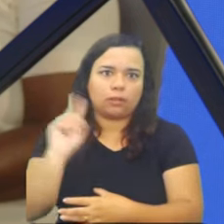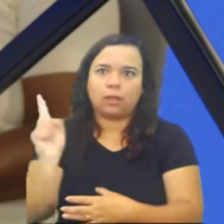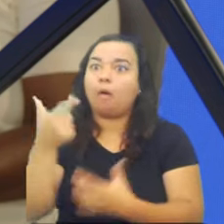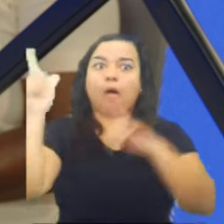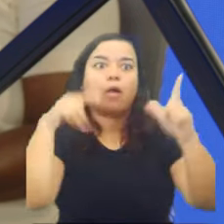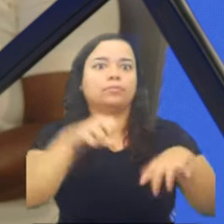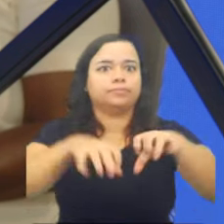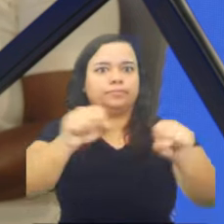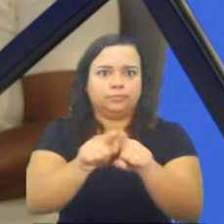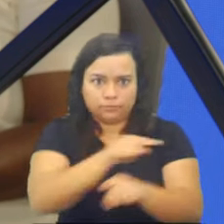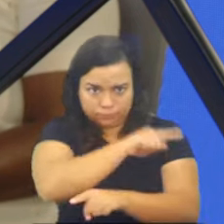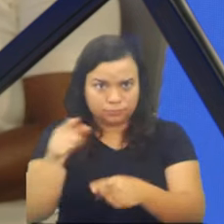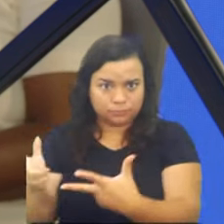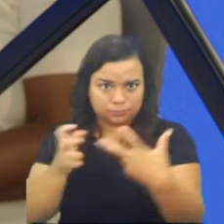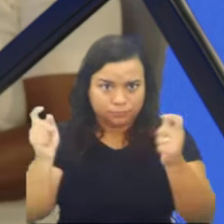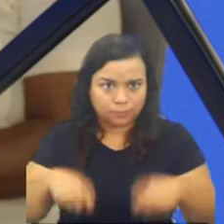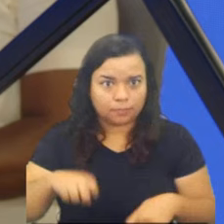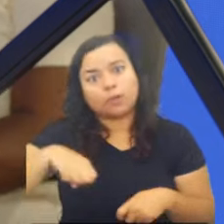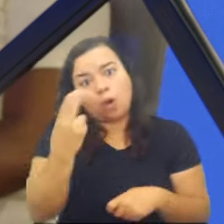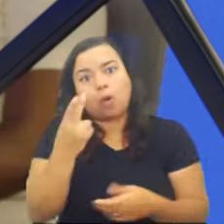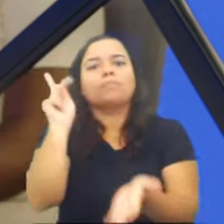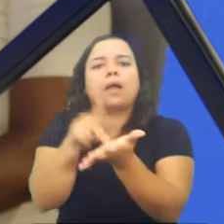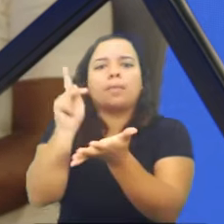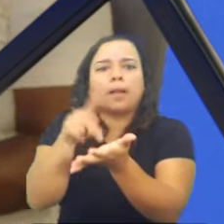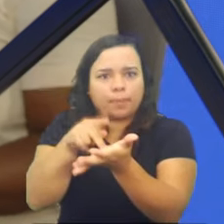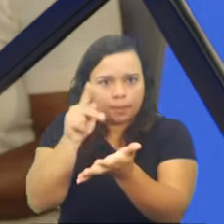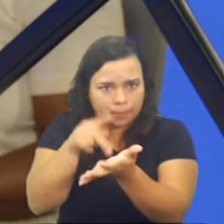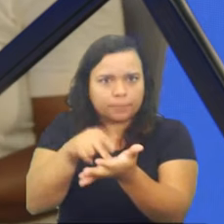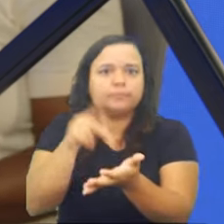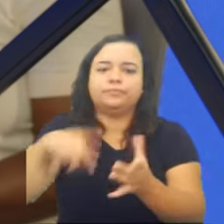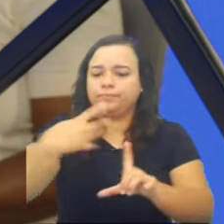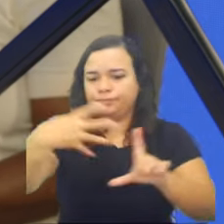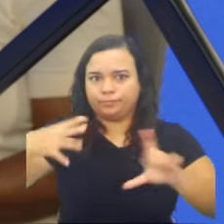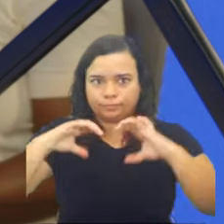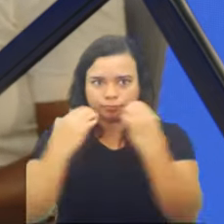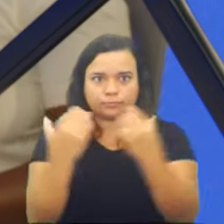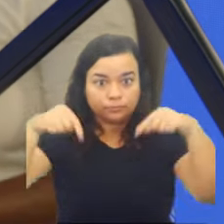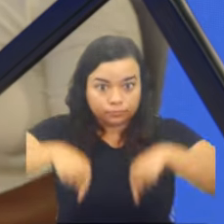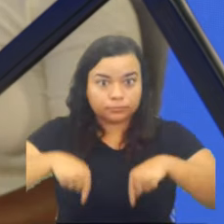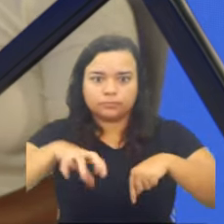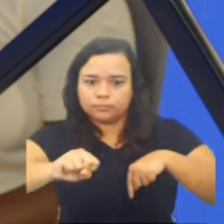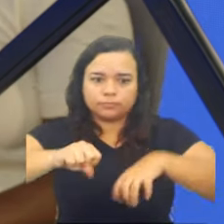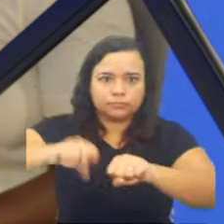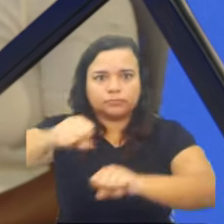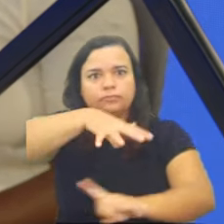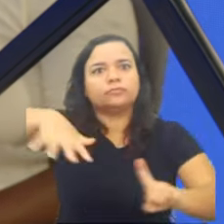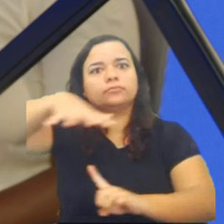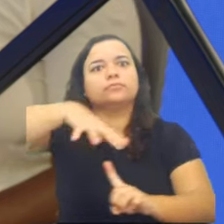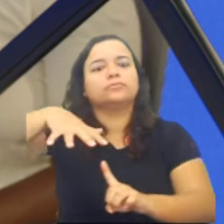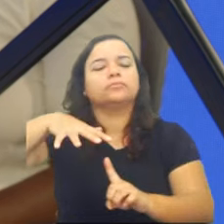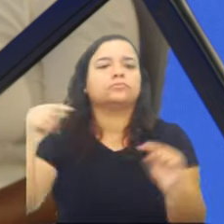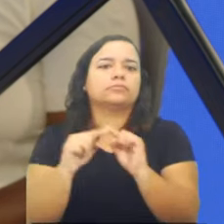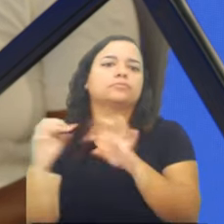uma percepção na na visão de vocês ou É Fato né hoje a comunidade LGBT ocupando todas as